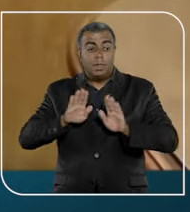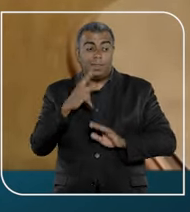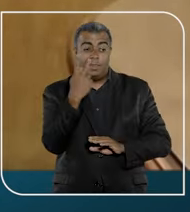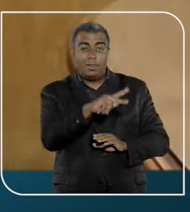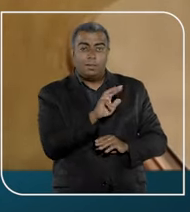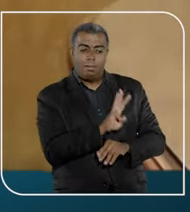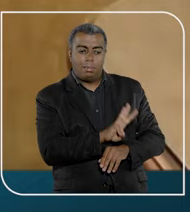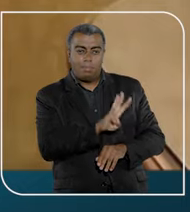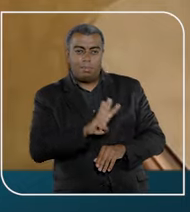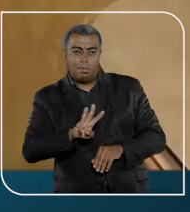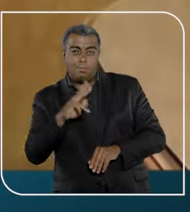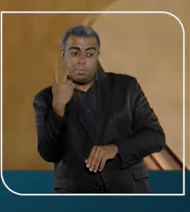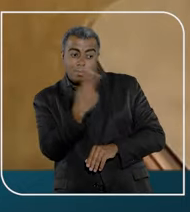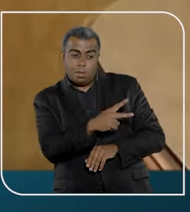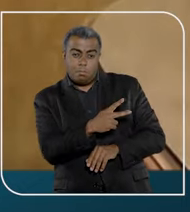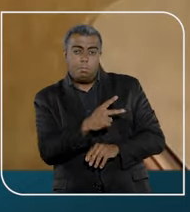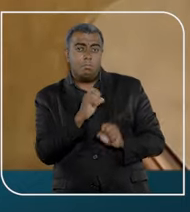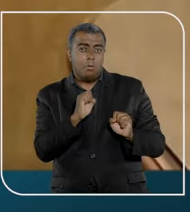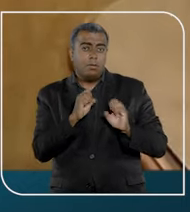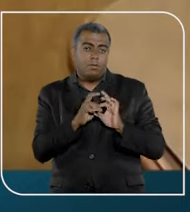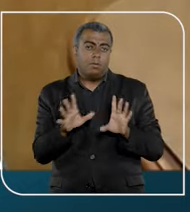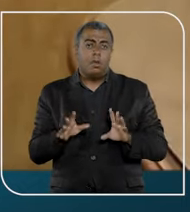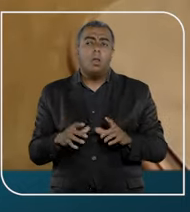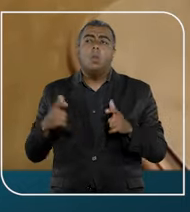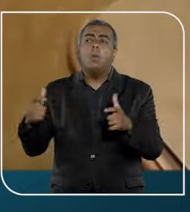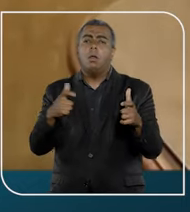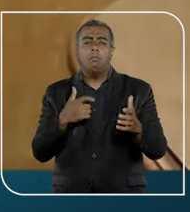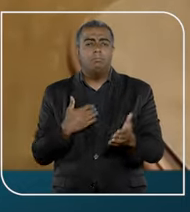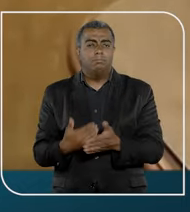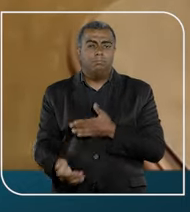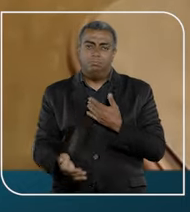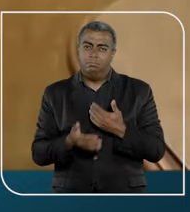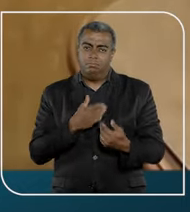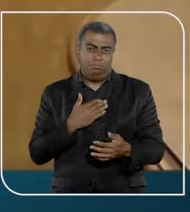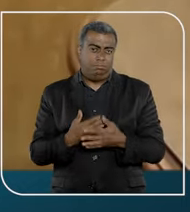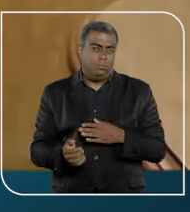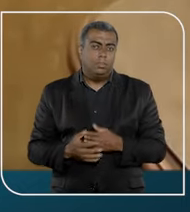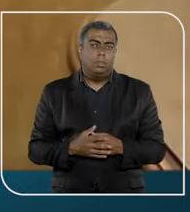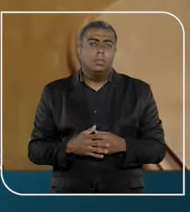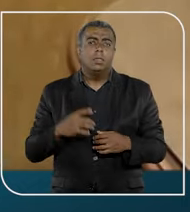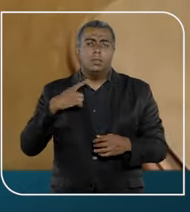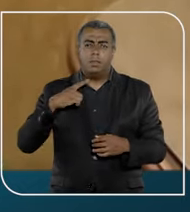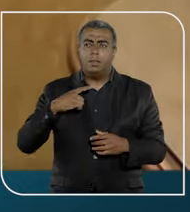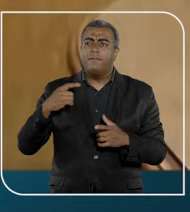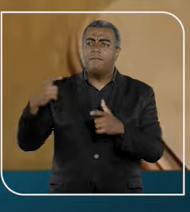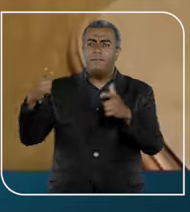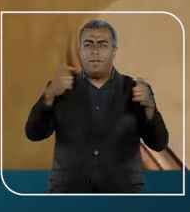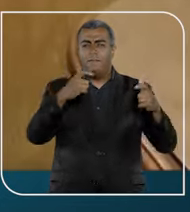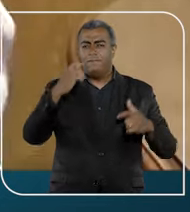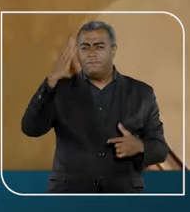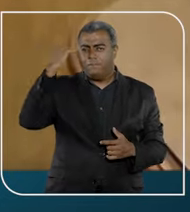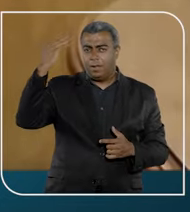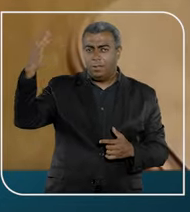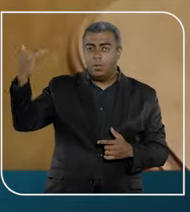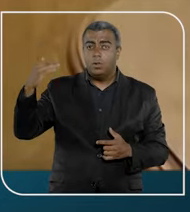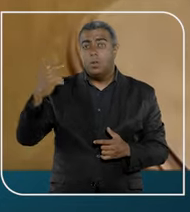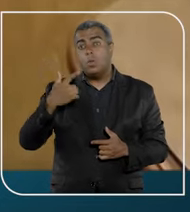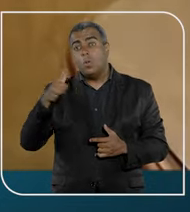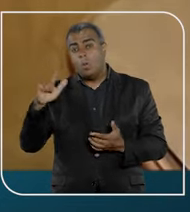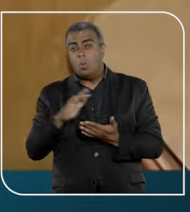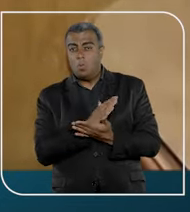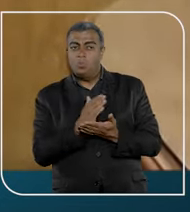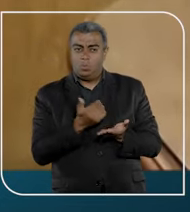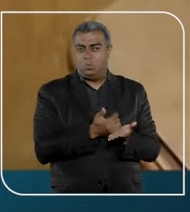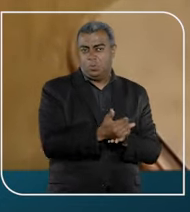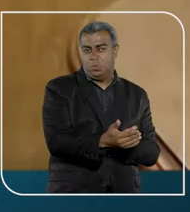do leiloeiro. Então, pode ser em qualquer lugar, né? A gente tem aí vários leiloeiros famosos,